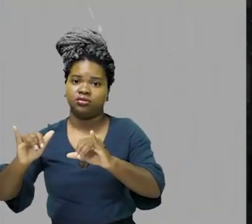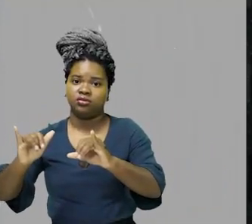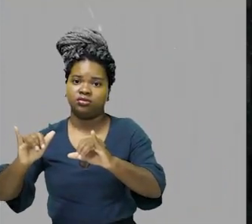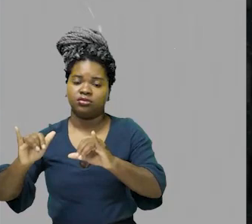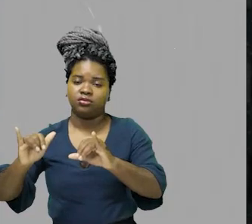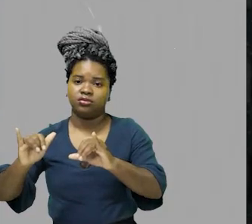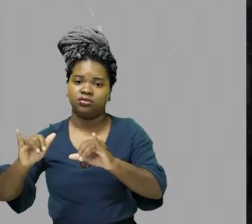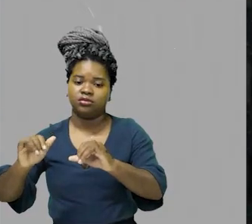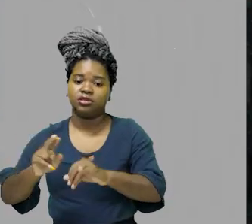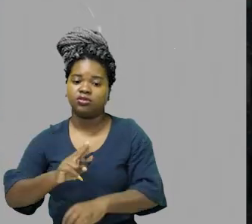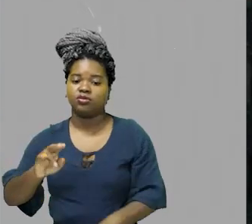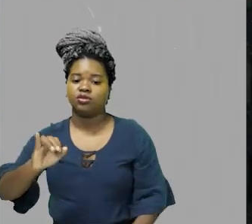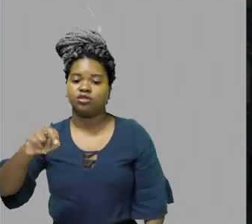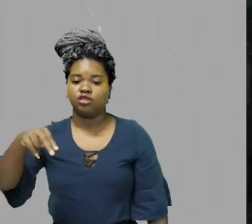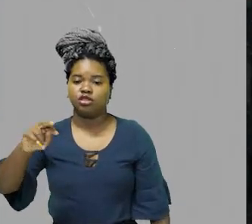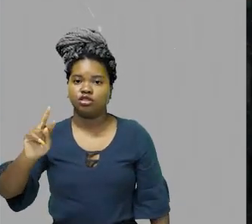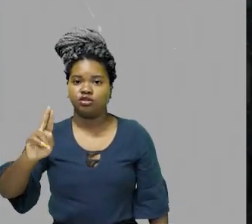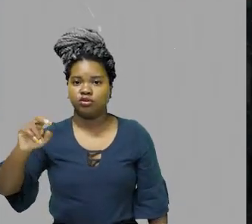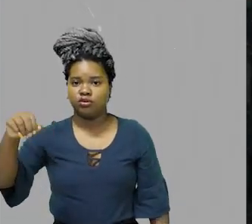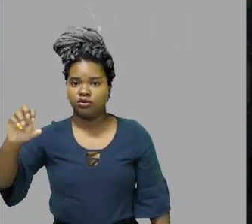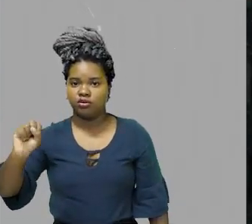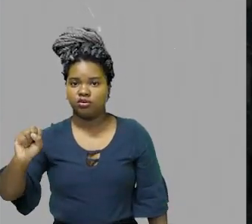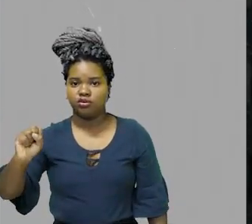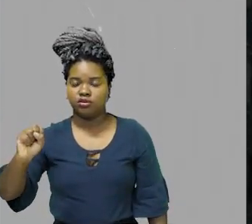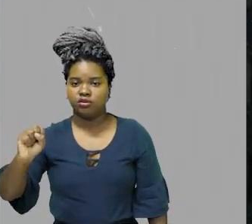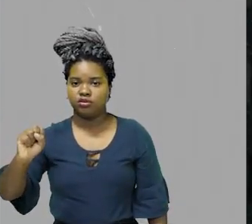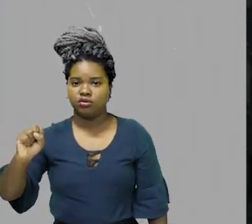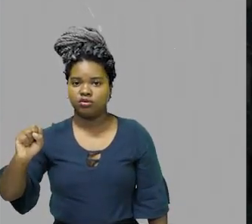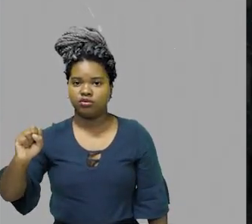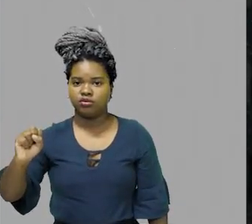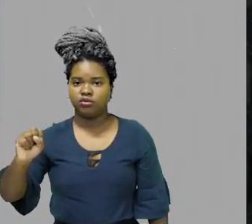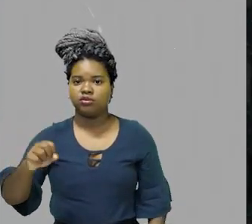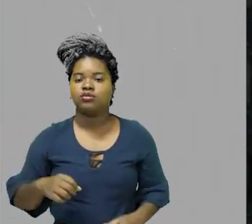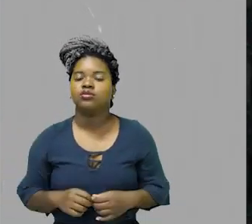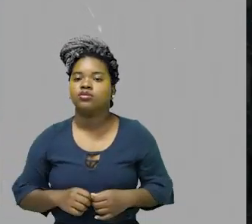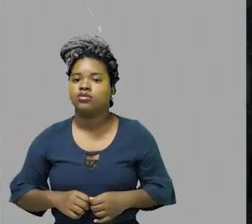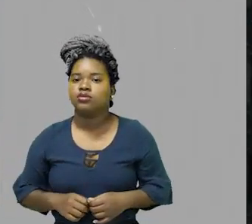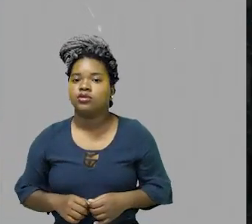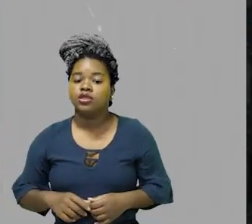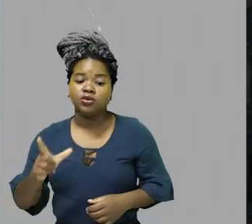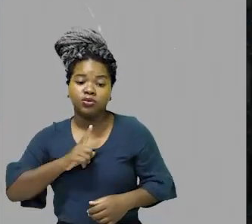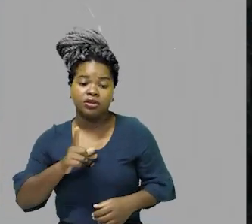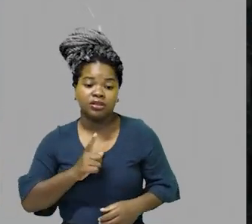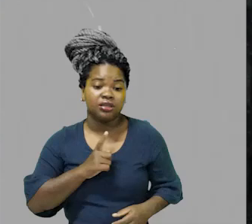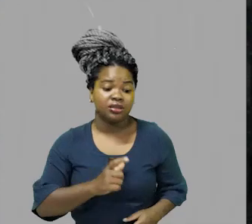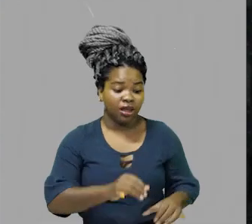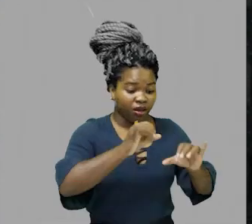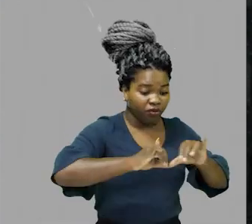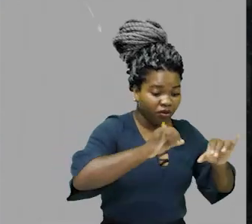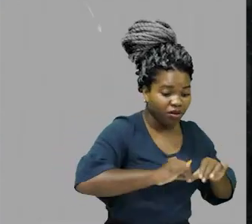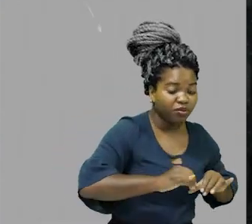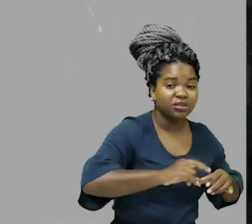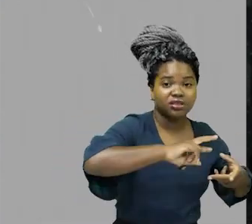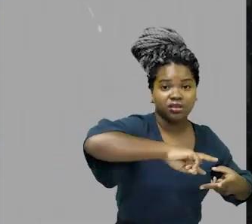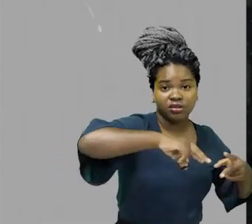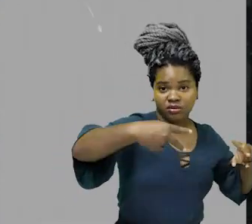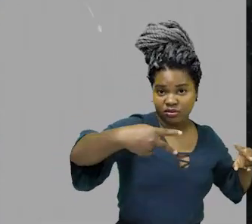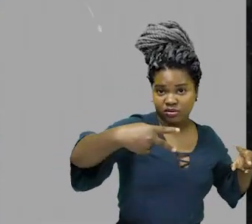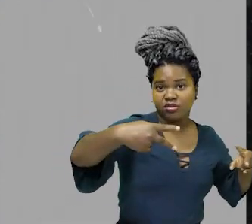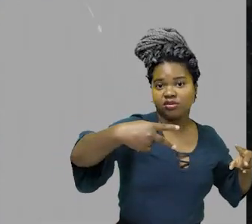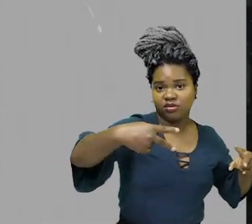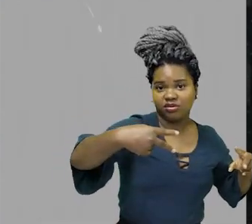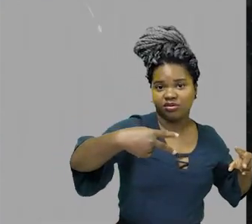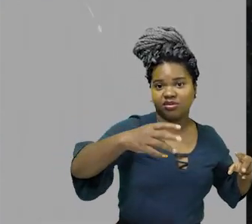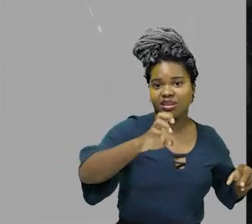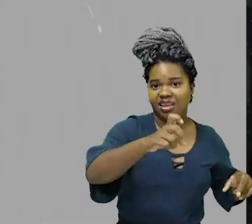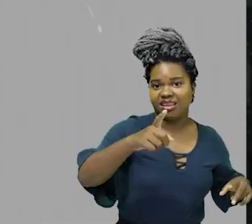de introns, ok? E os trechos do nosso gene que contém informações genéticas são chamados